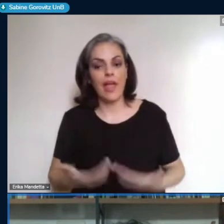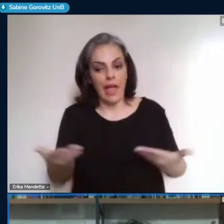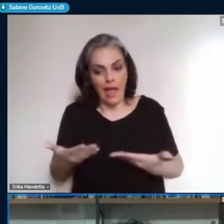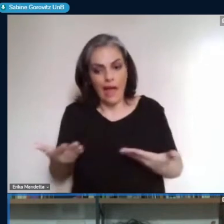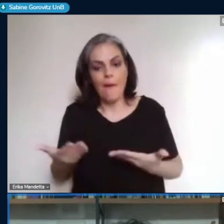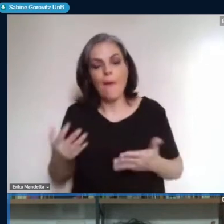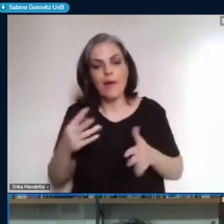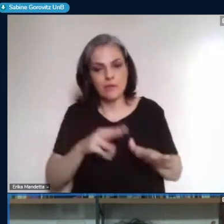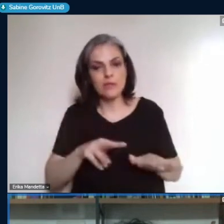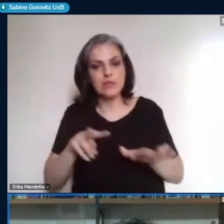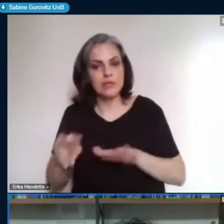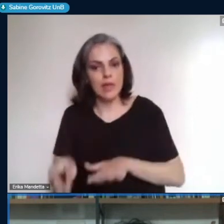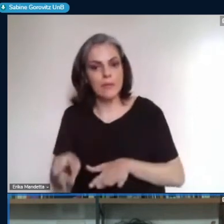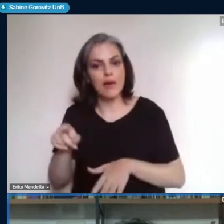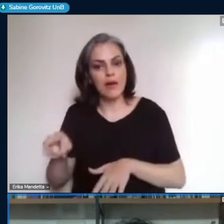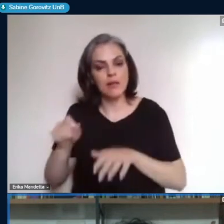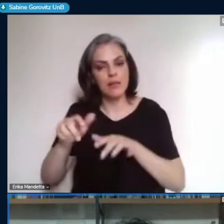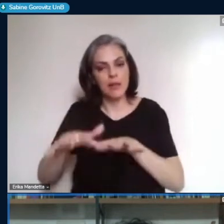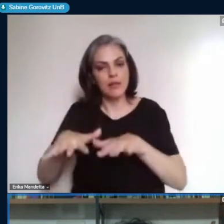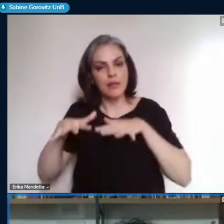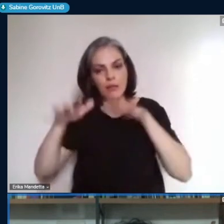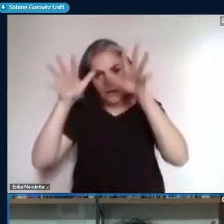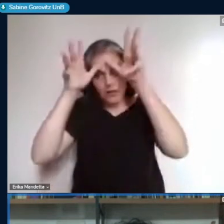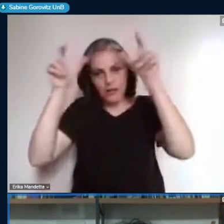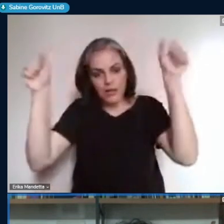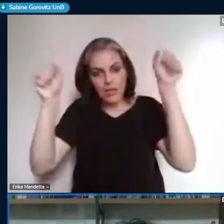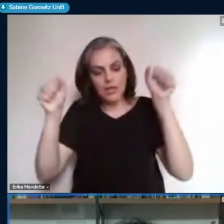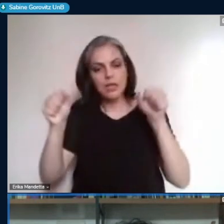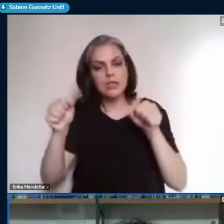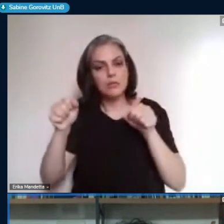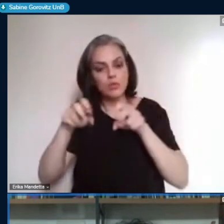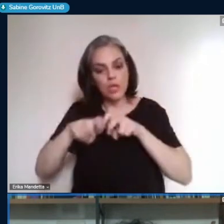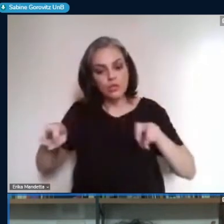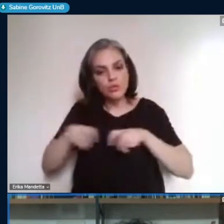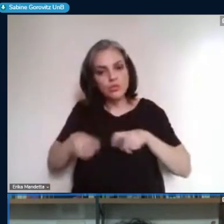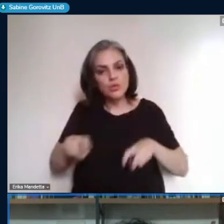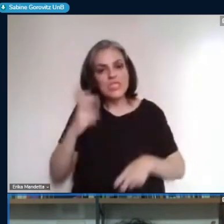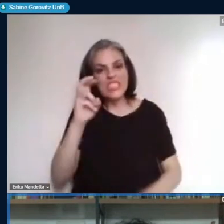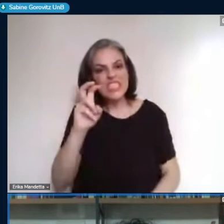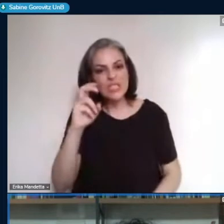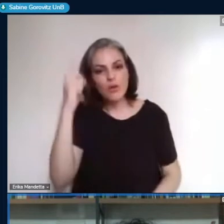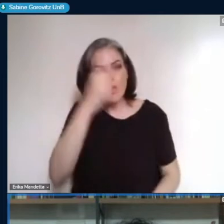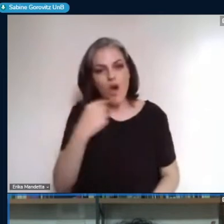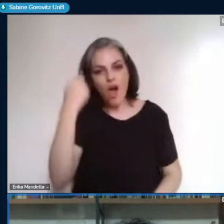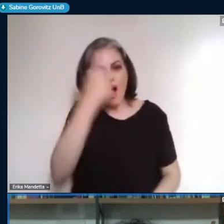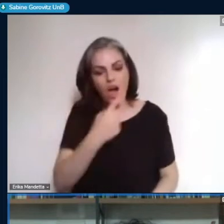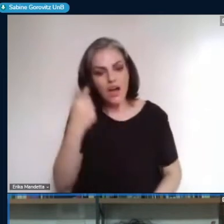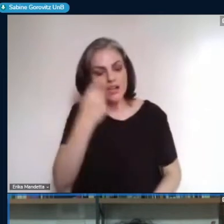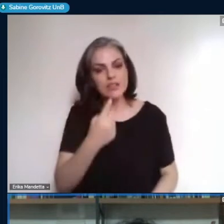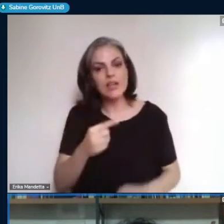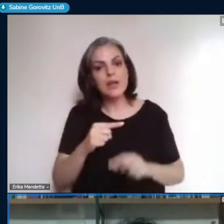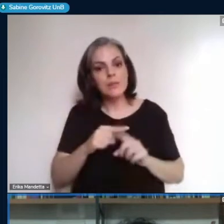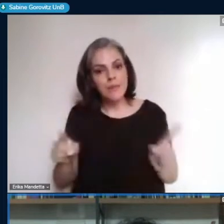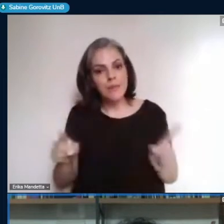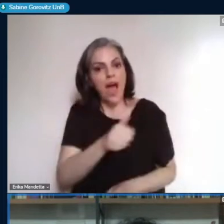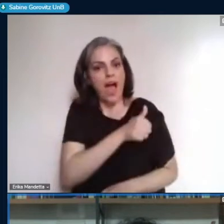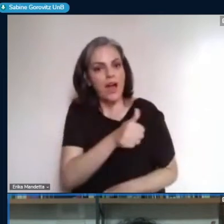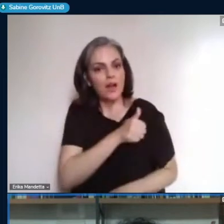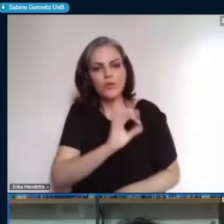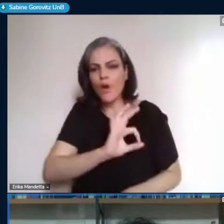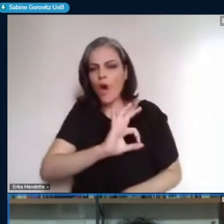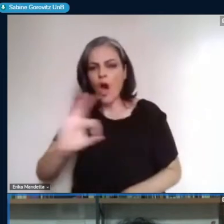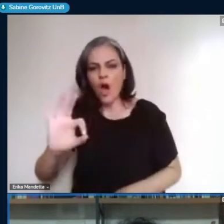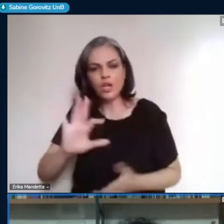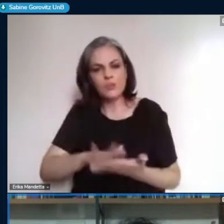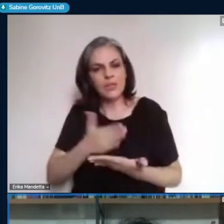a audiência durou cinco horas, o tribunal do Júlio, e graças a esse aluno, que é um ótimo intérprete de crioulo,